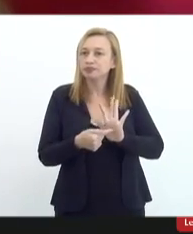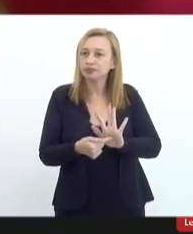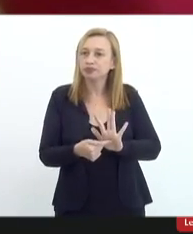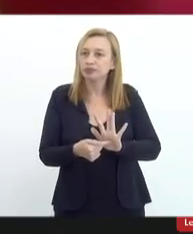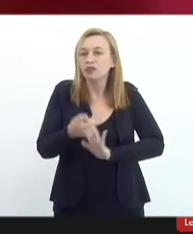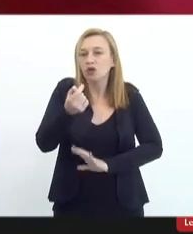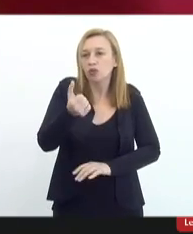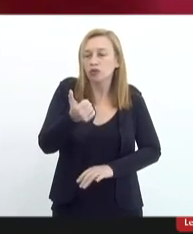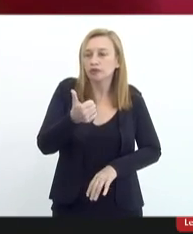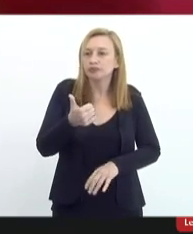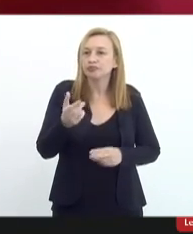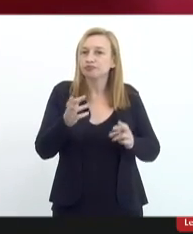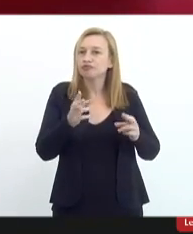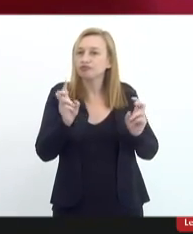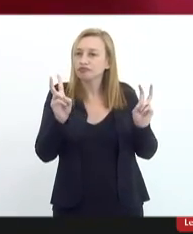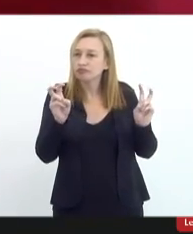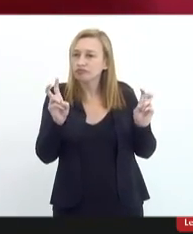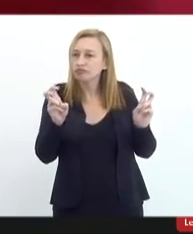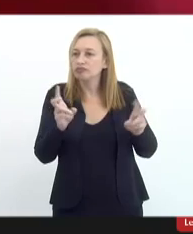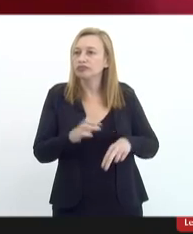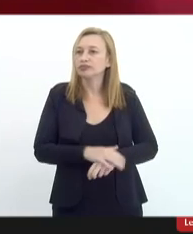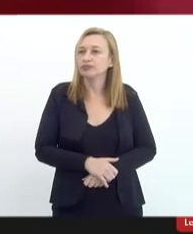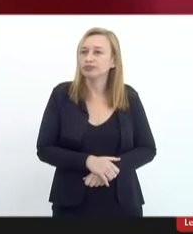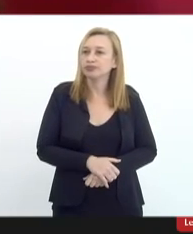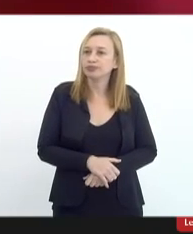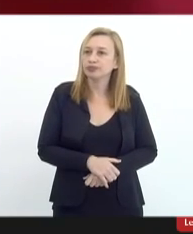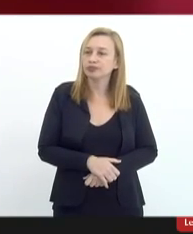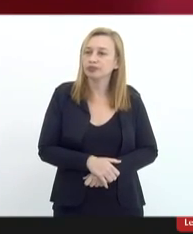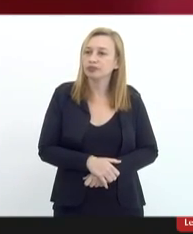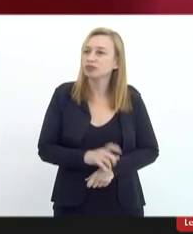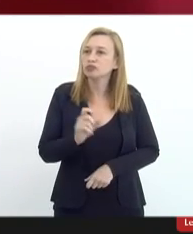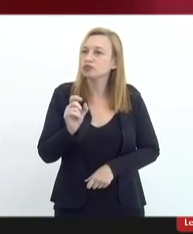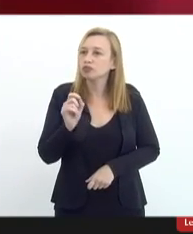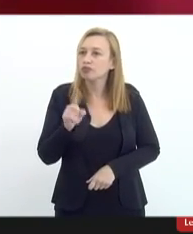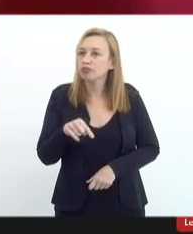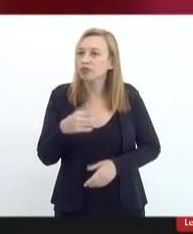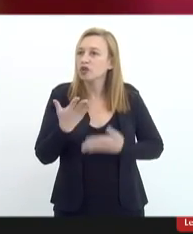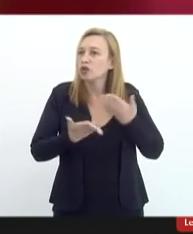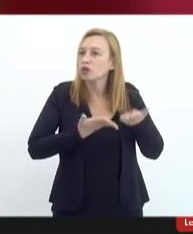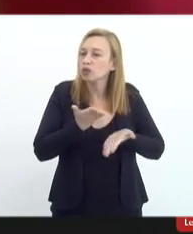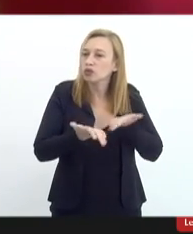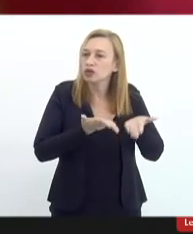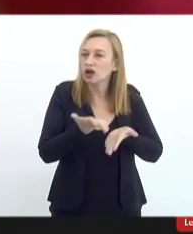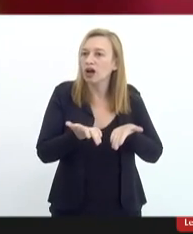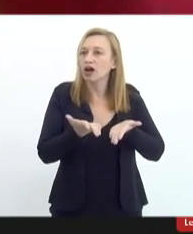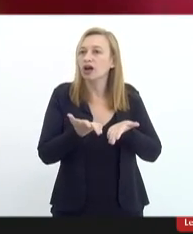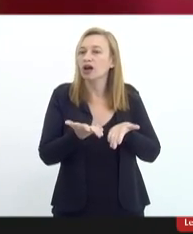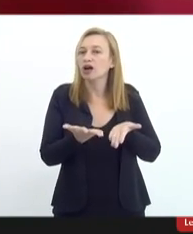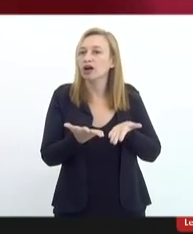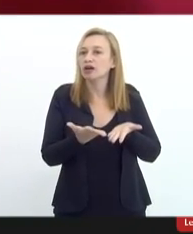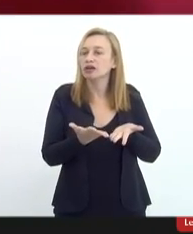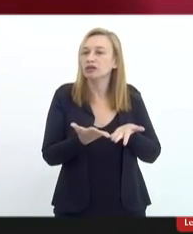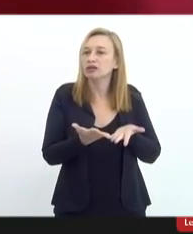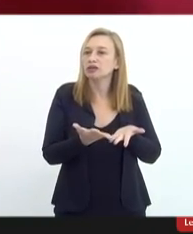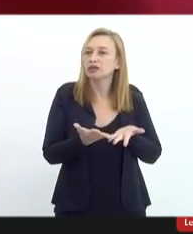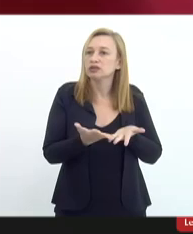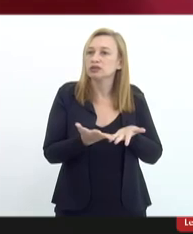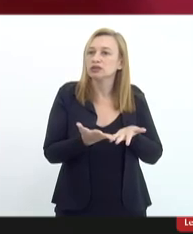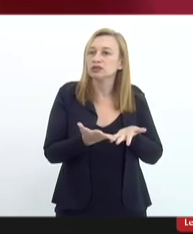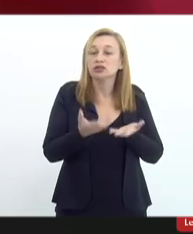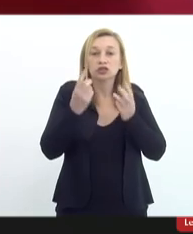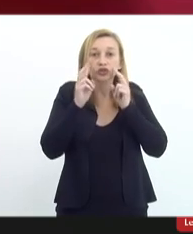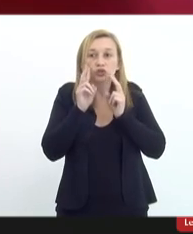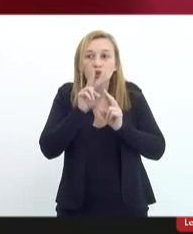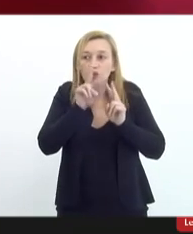um pouco dessa questão do que é o cuidar dessa questão, desse